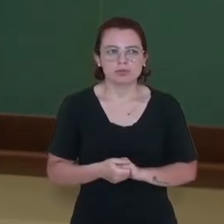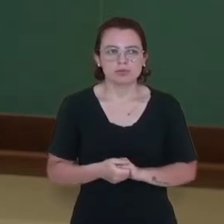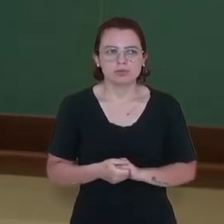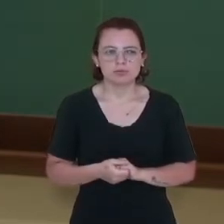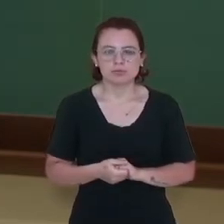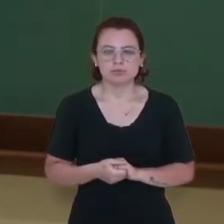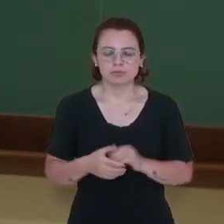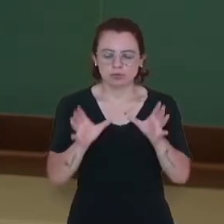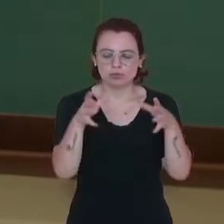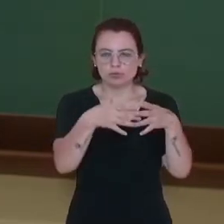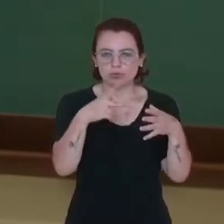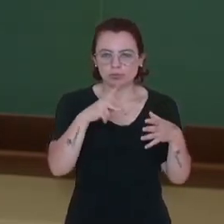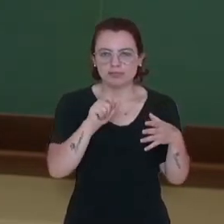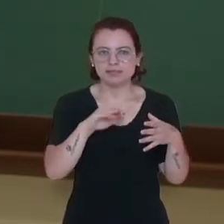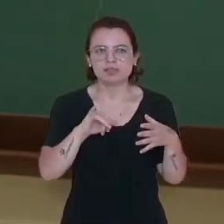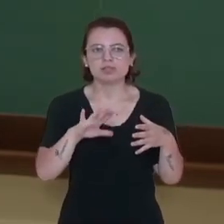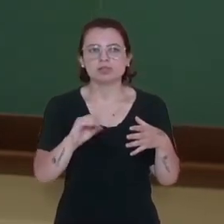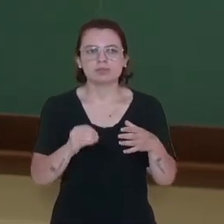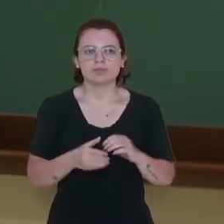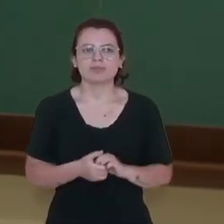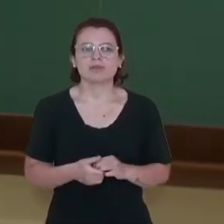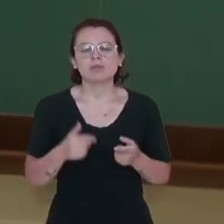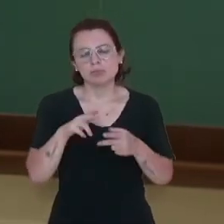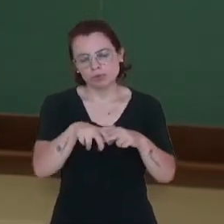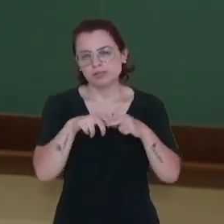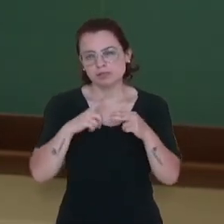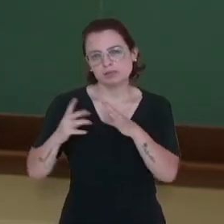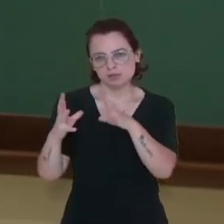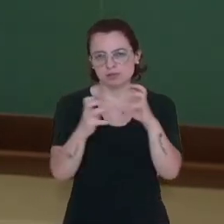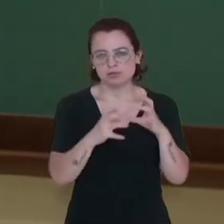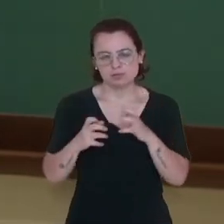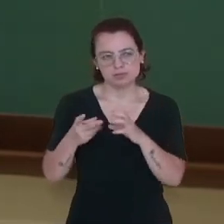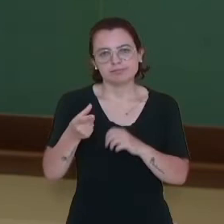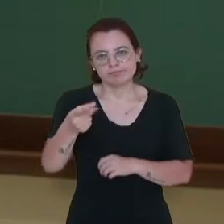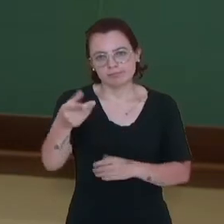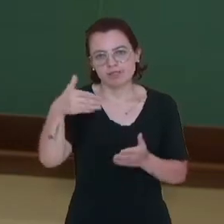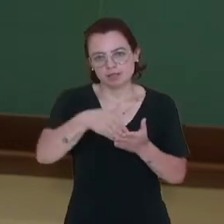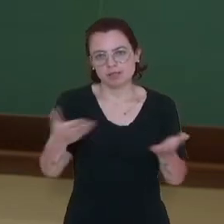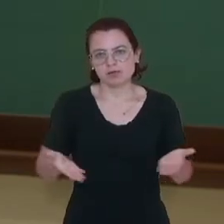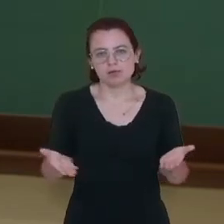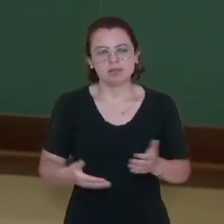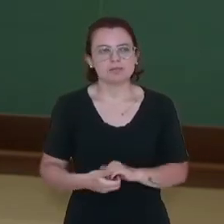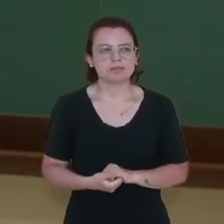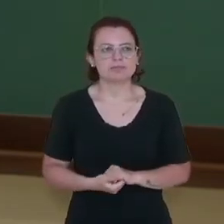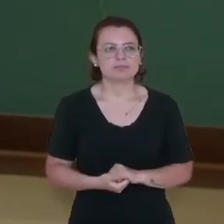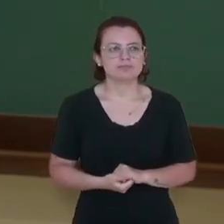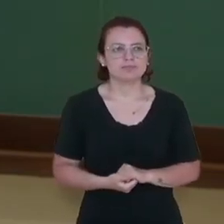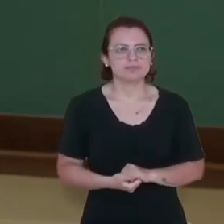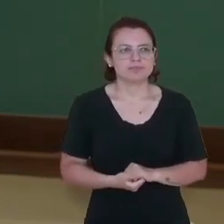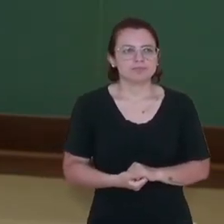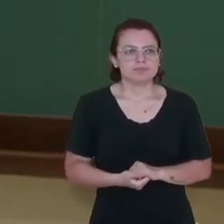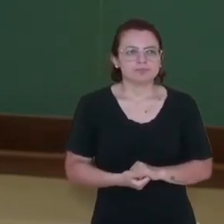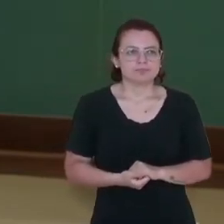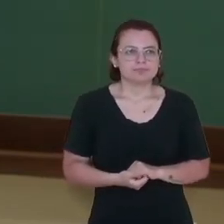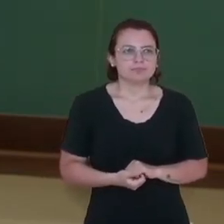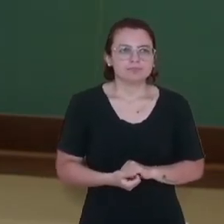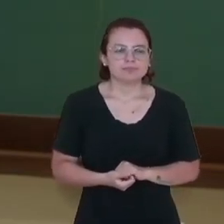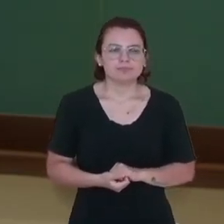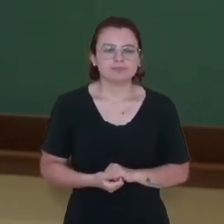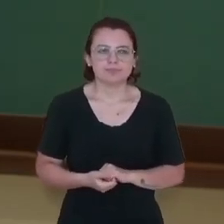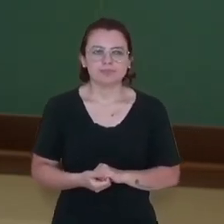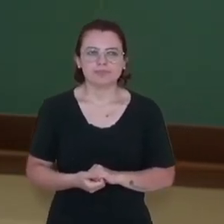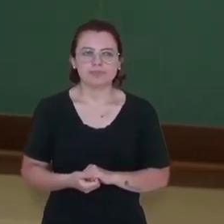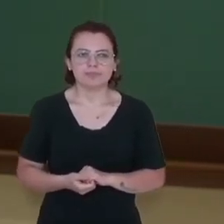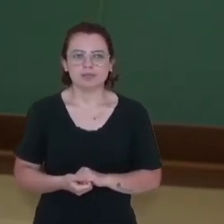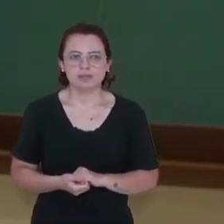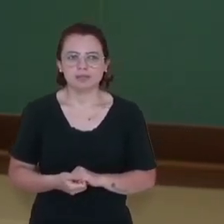do grupo palestino, ok? E então esse conflito está perdurando até os tempos atuais. Bom, e aqui temos